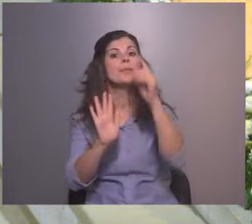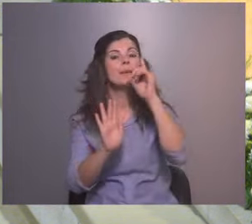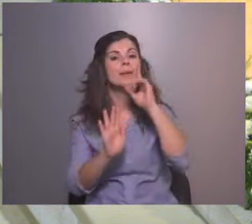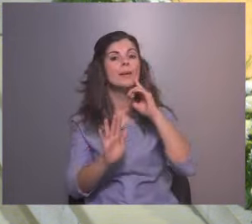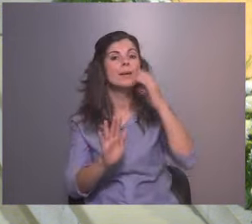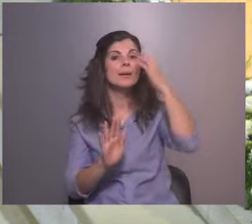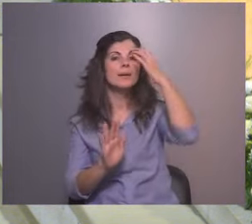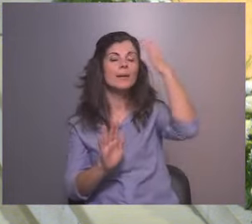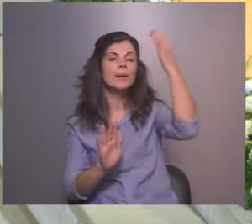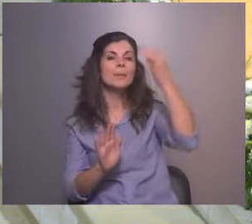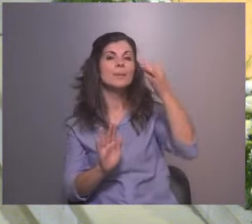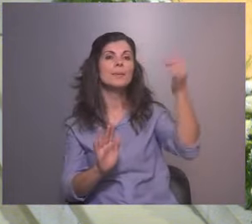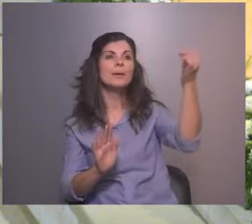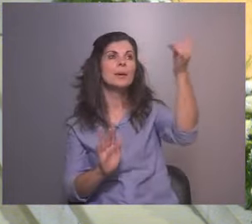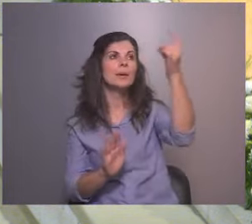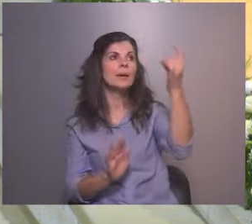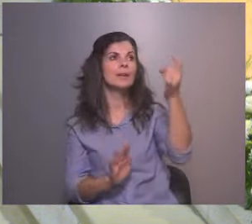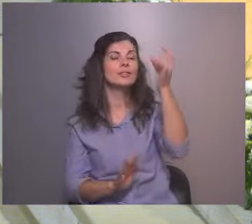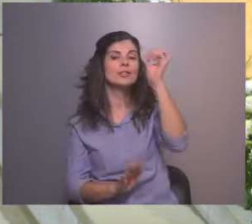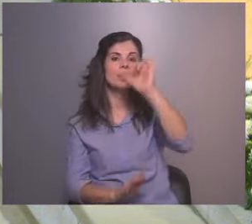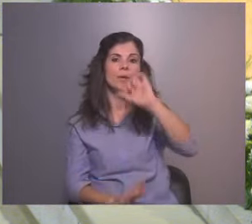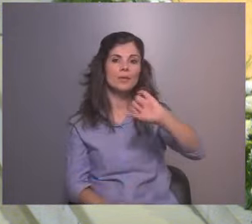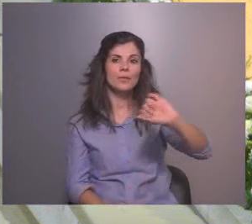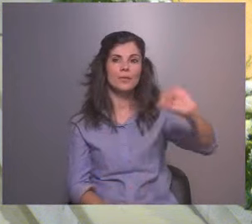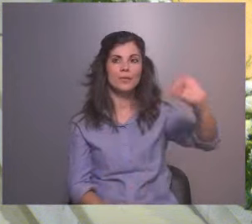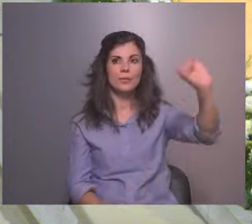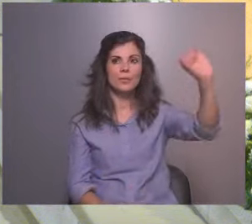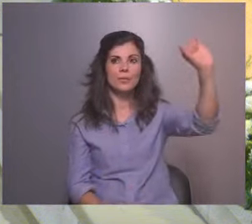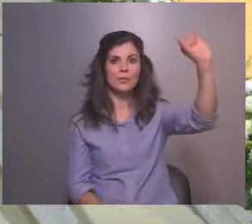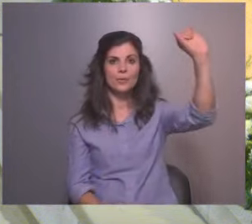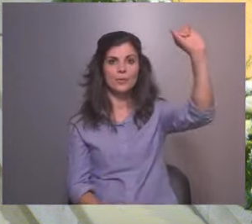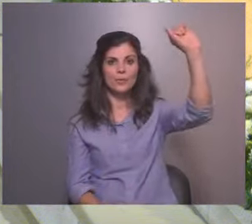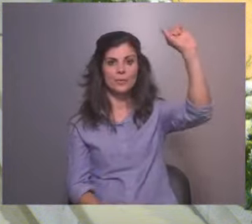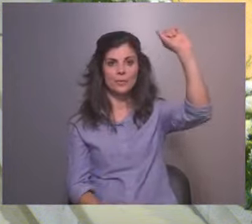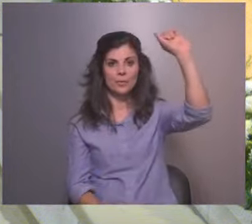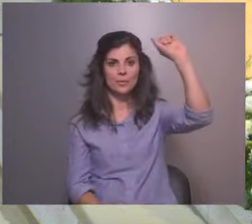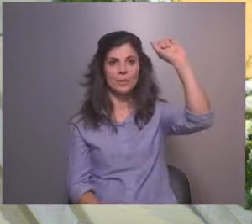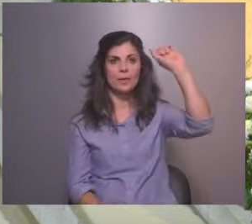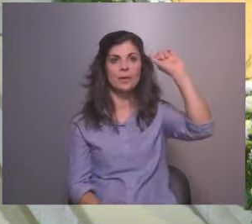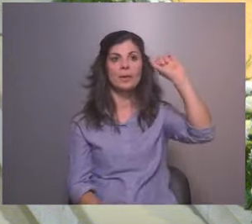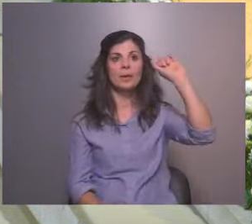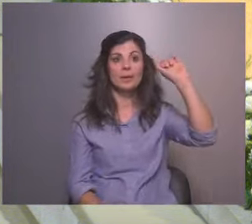da nobis pacem.